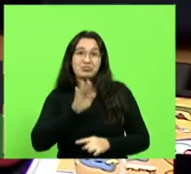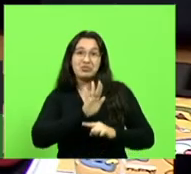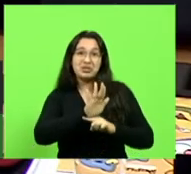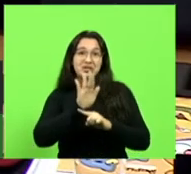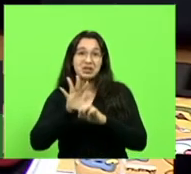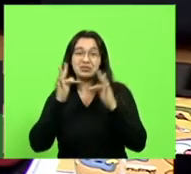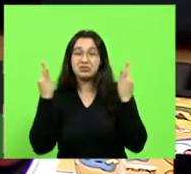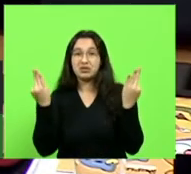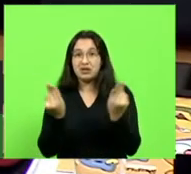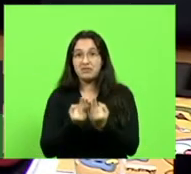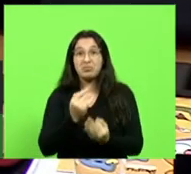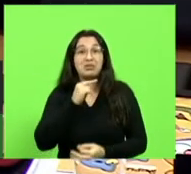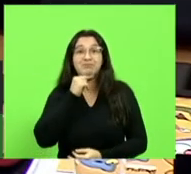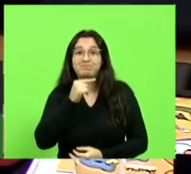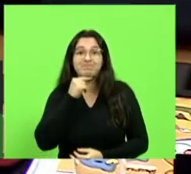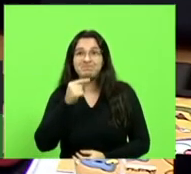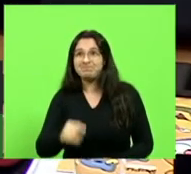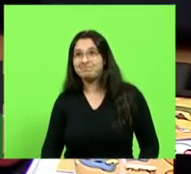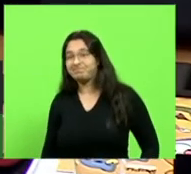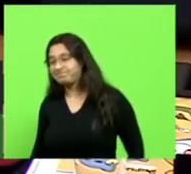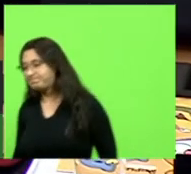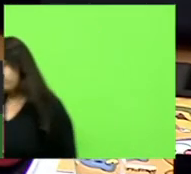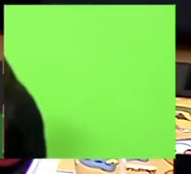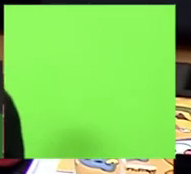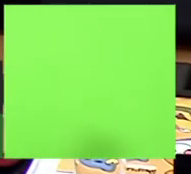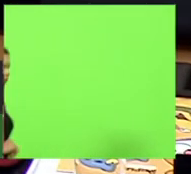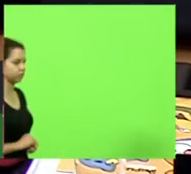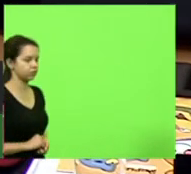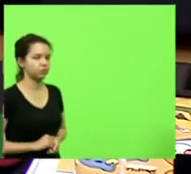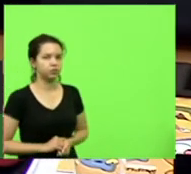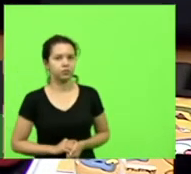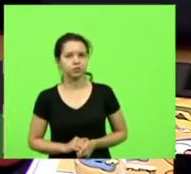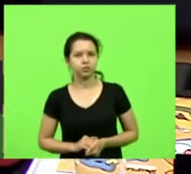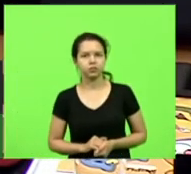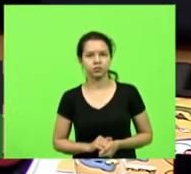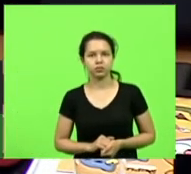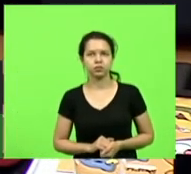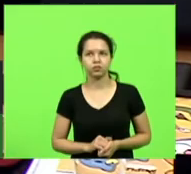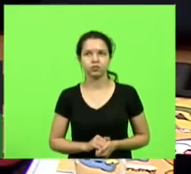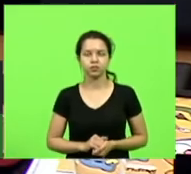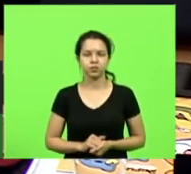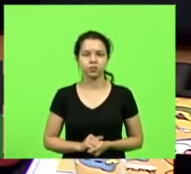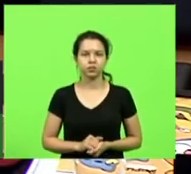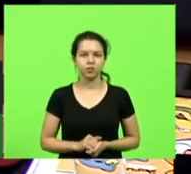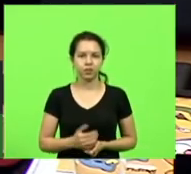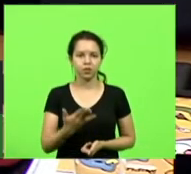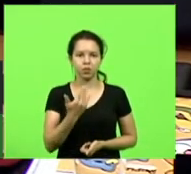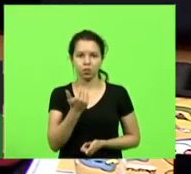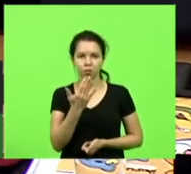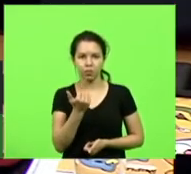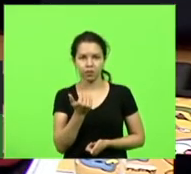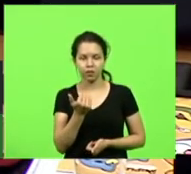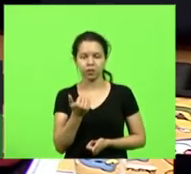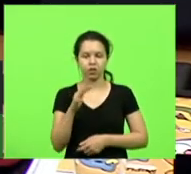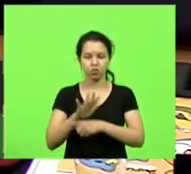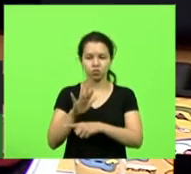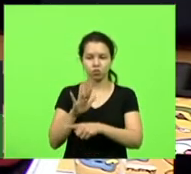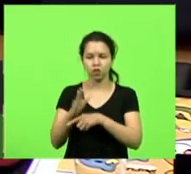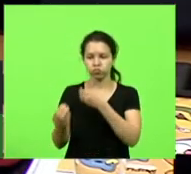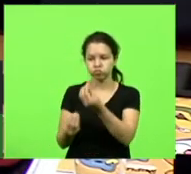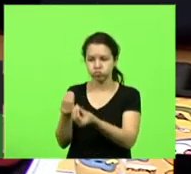família, não consegue mais empregos e não tem como colocar comida na mesa para a sua